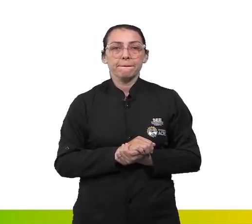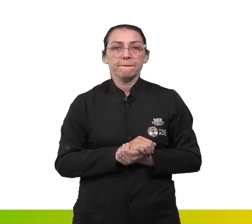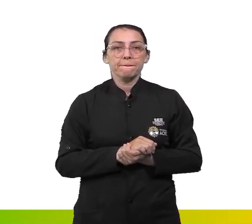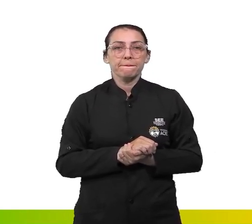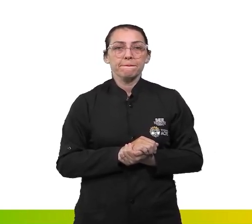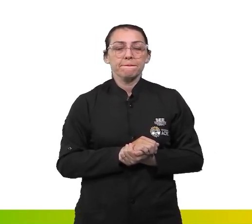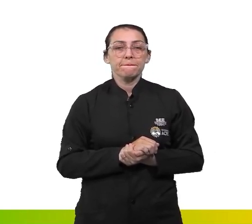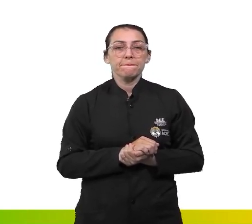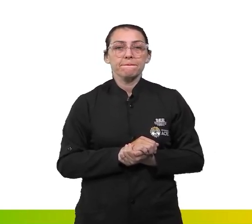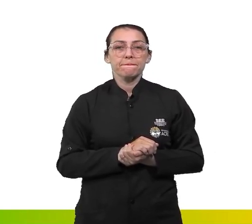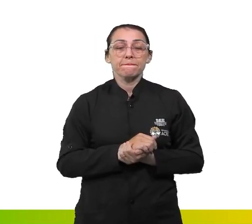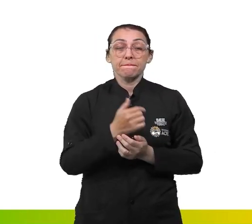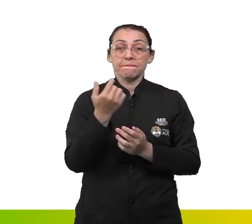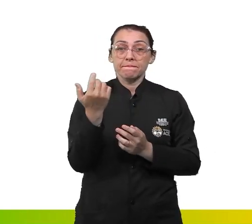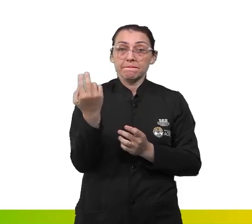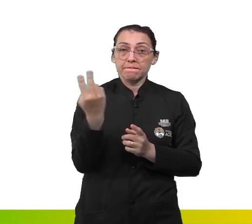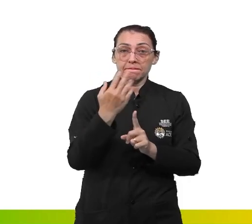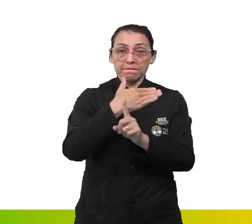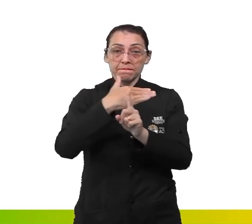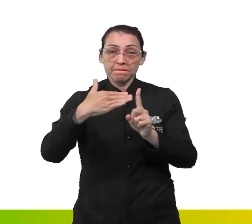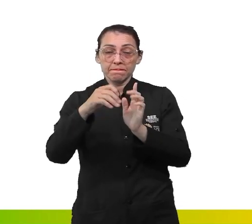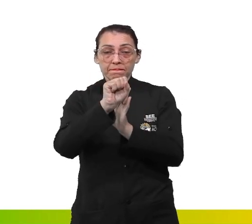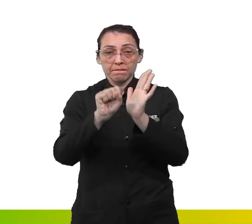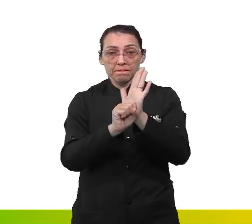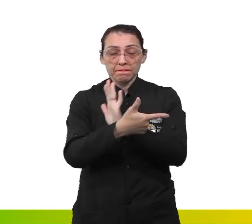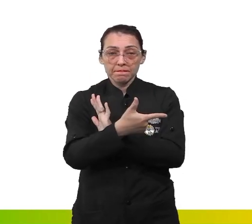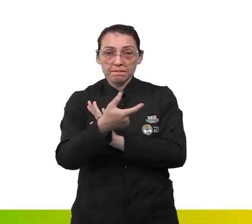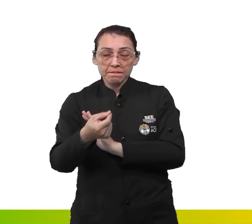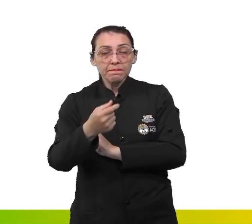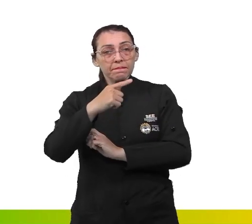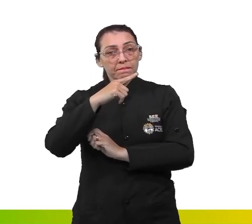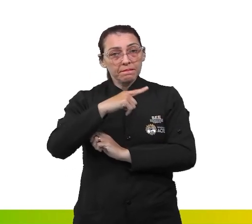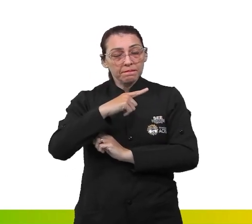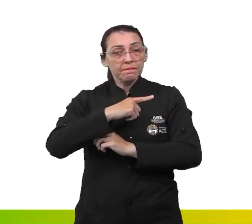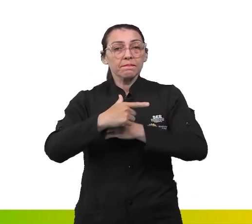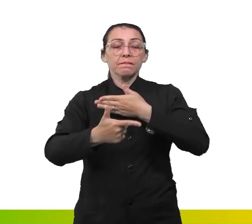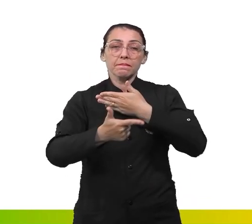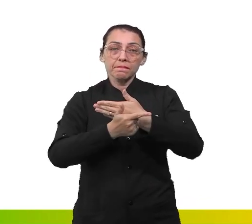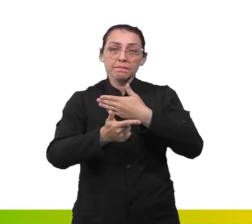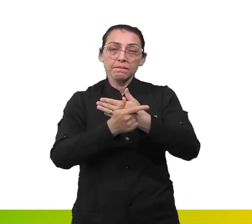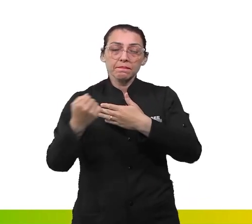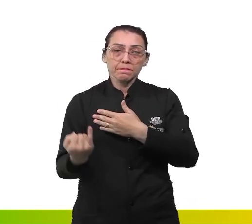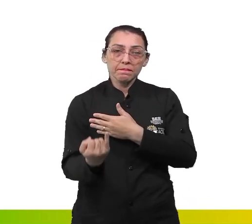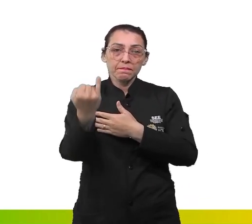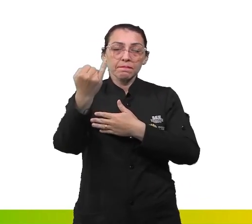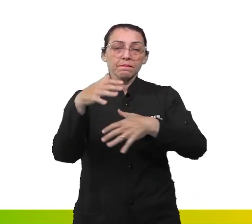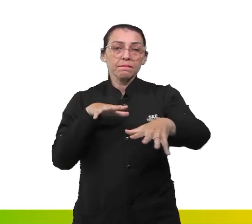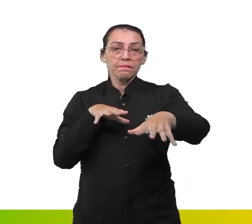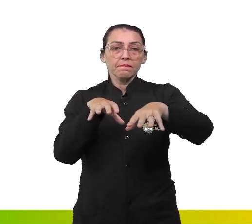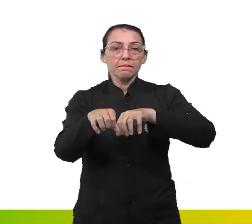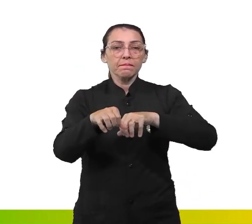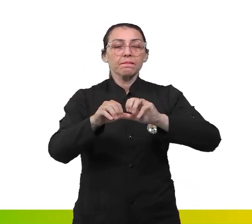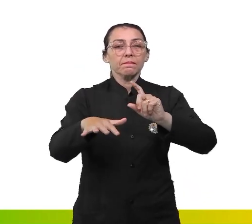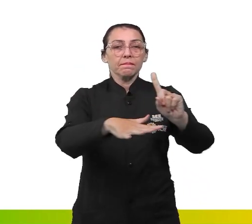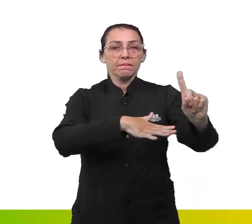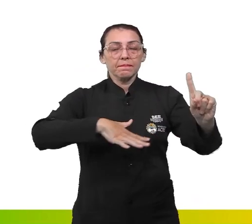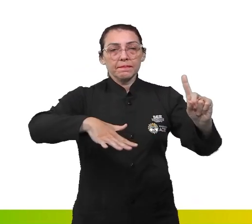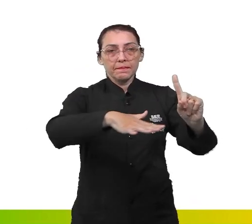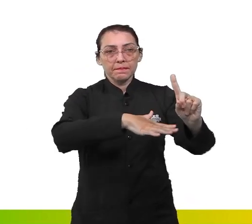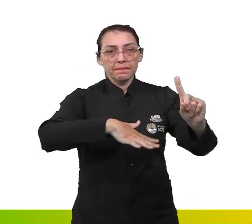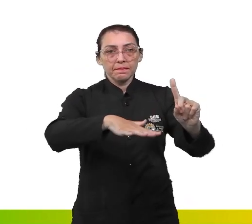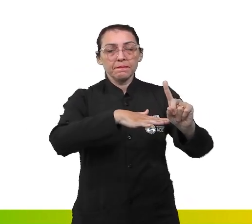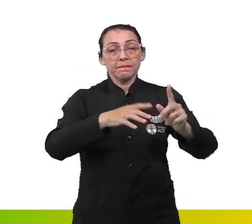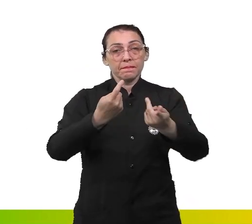populacional da segunda metade do século XX teve um papel importante na formação social